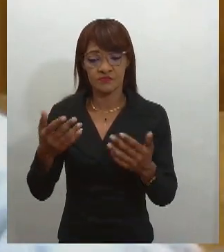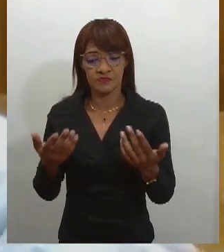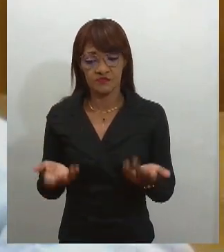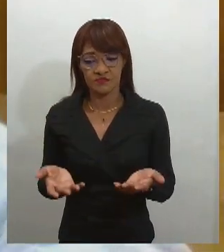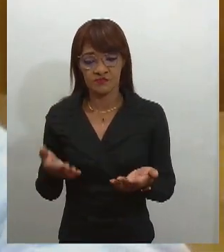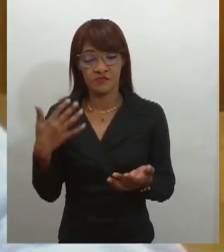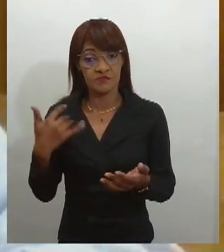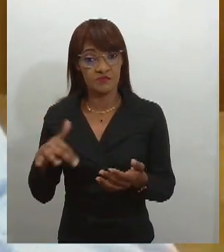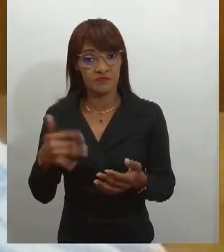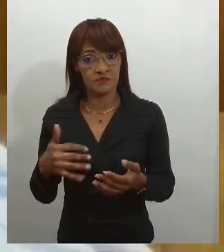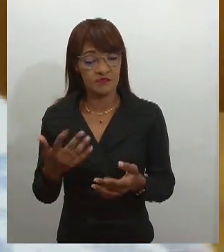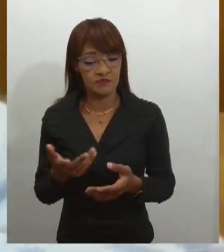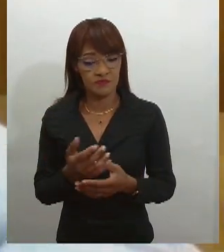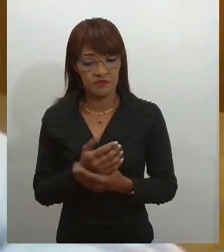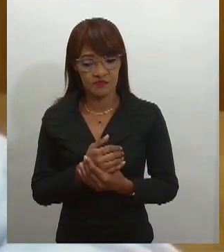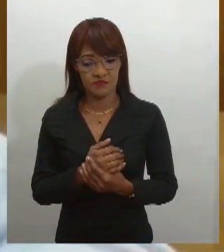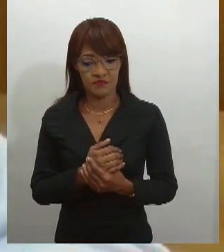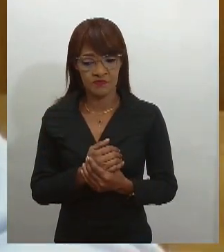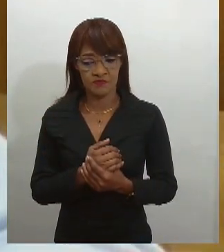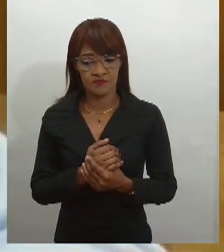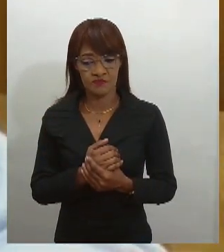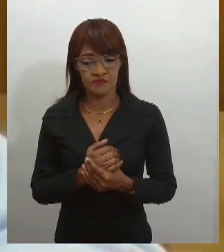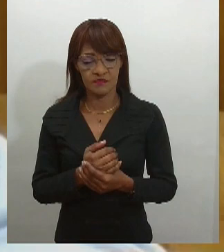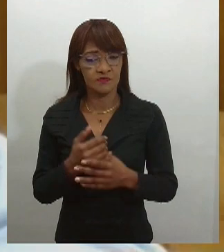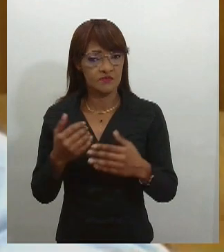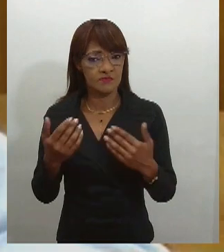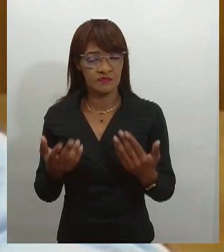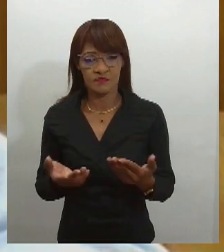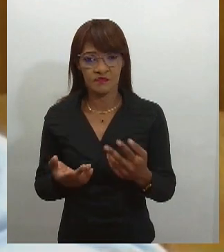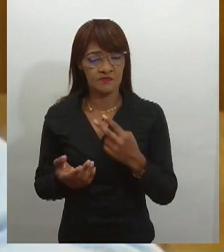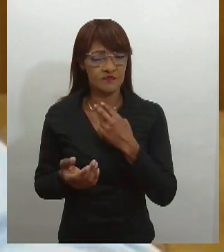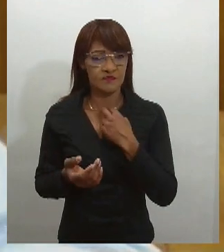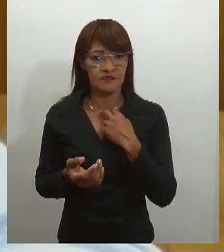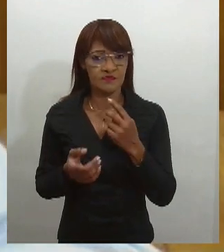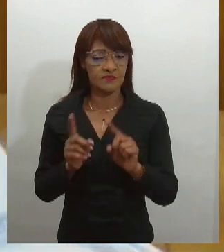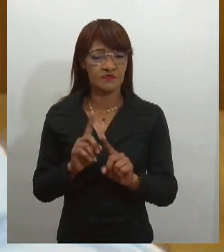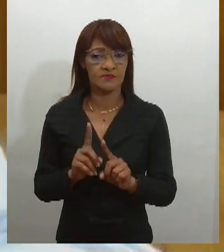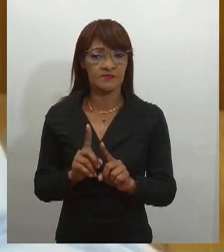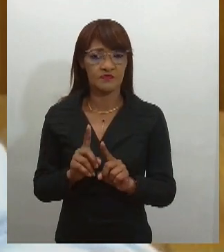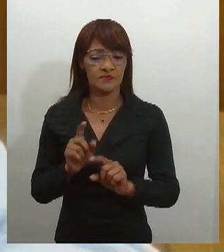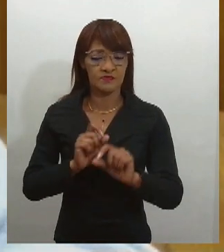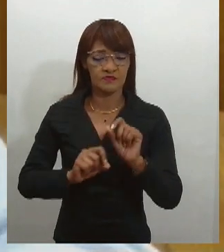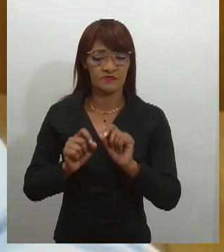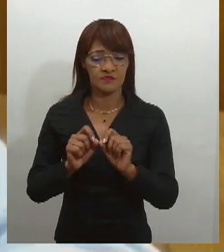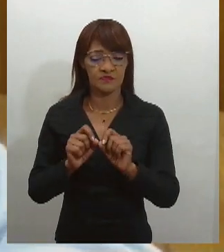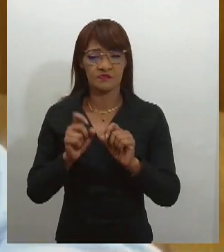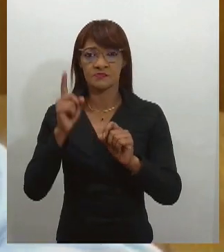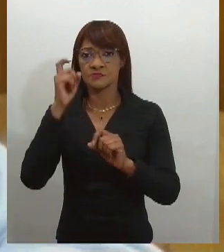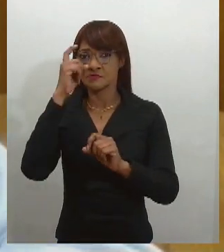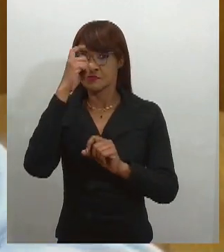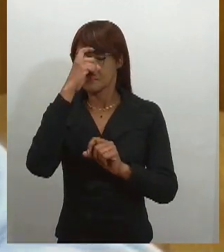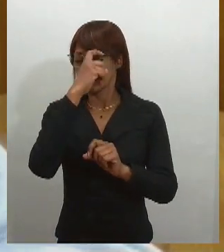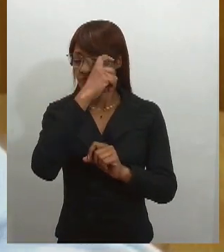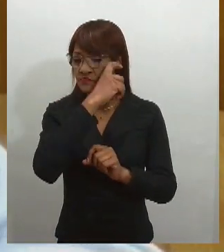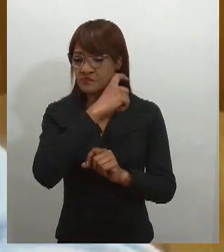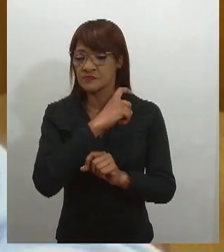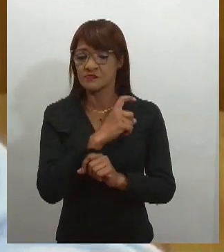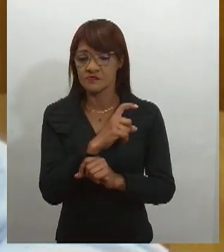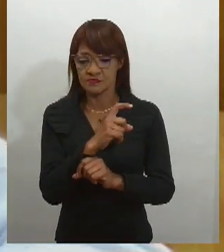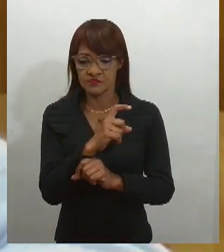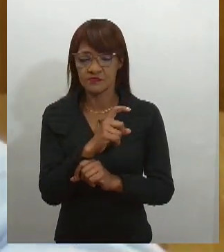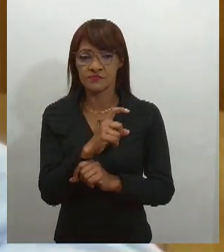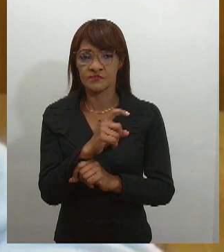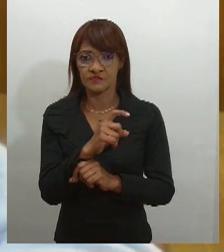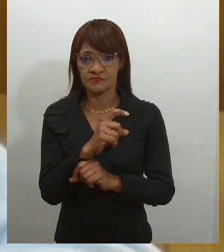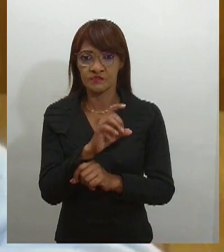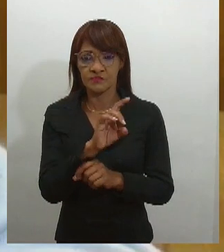que é taxa legal. Então, podemos afirmar que vai ser difícil as famílias, mesmo reduzindo essa taxa